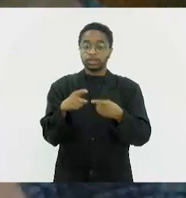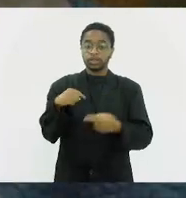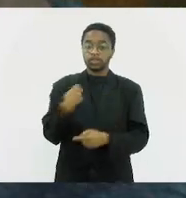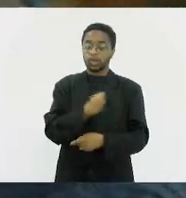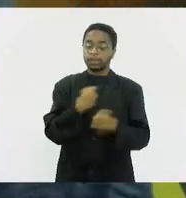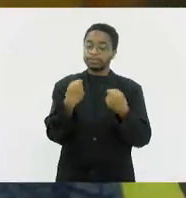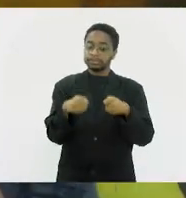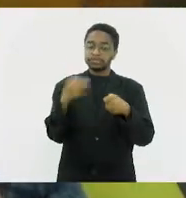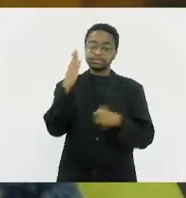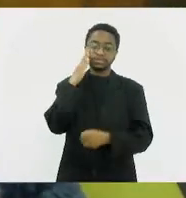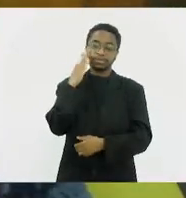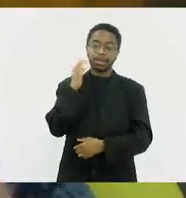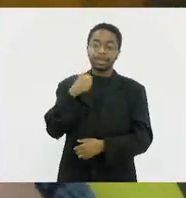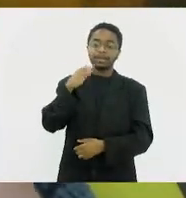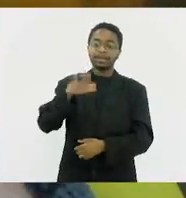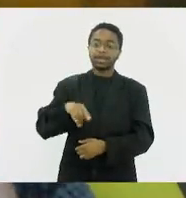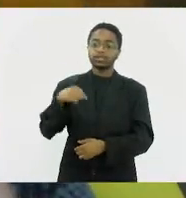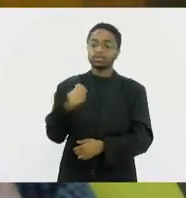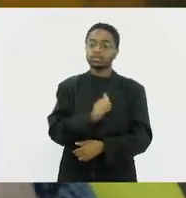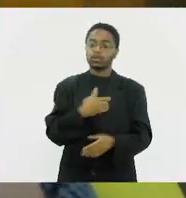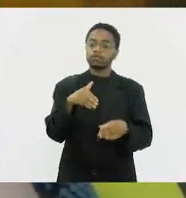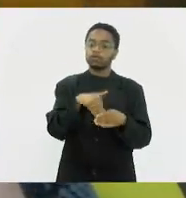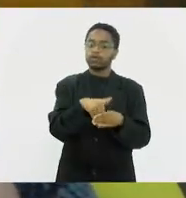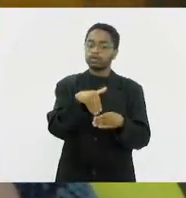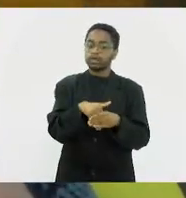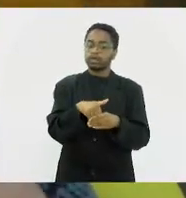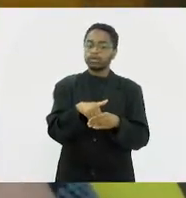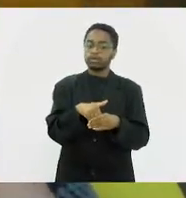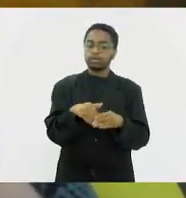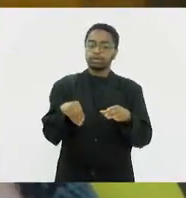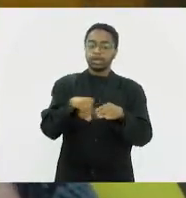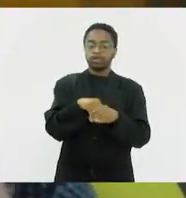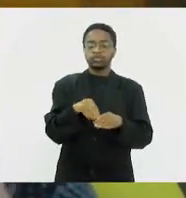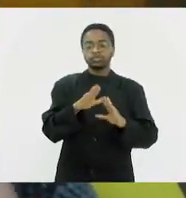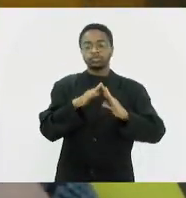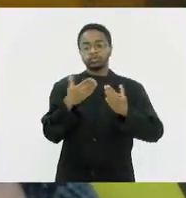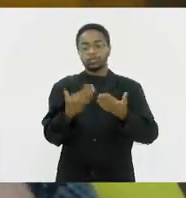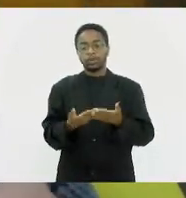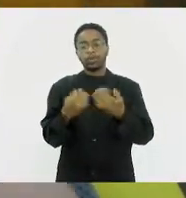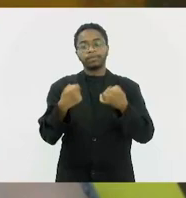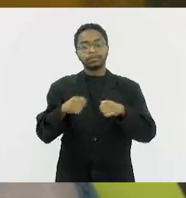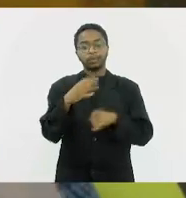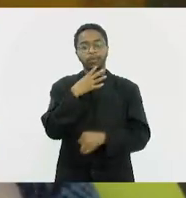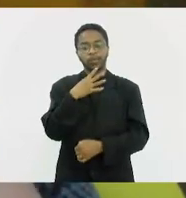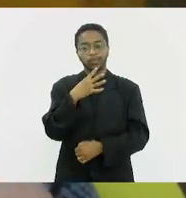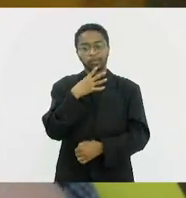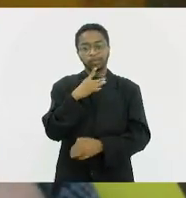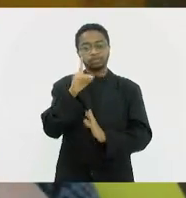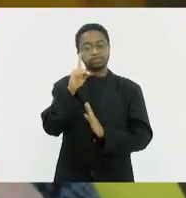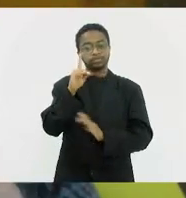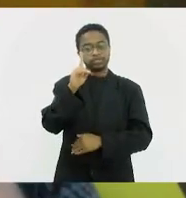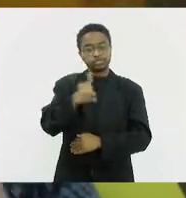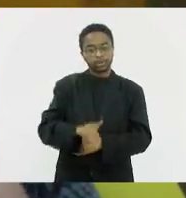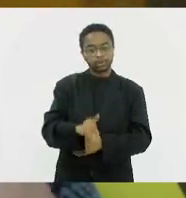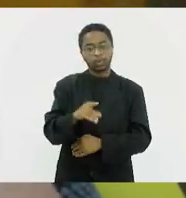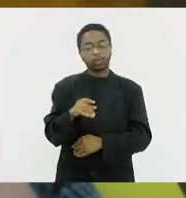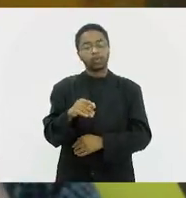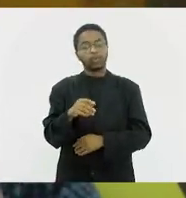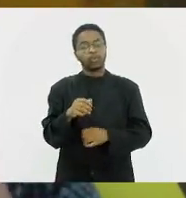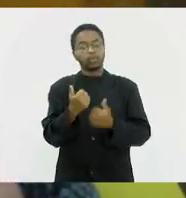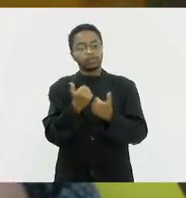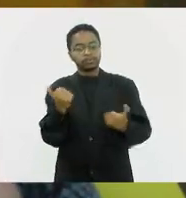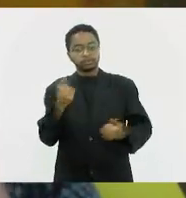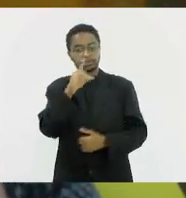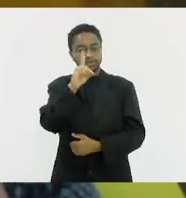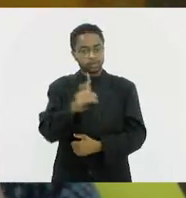saber quem nós votamos nas nossas escolas. Temos que conhecer os nossos diretores, os nossos vice, para